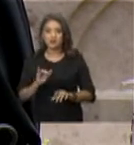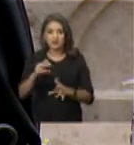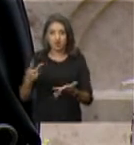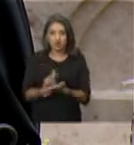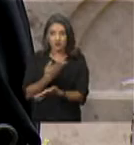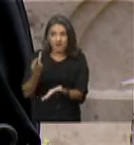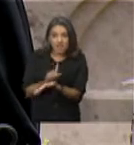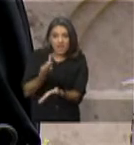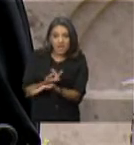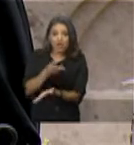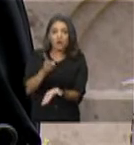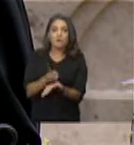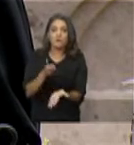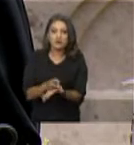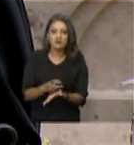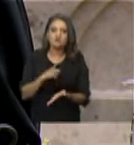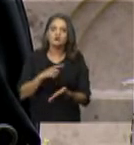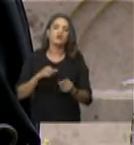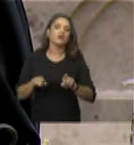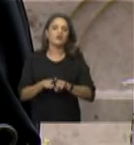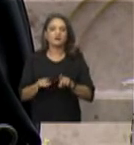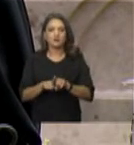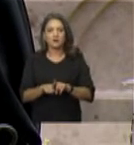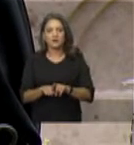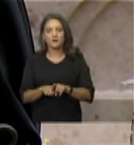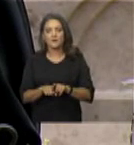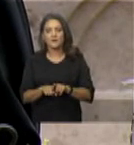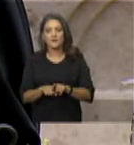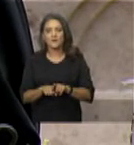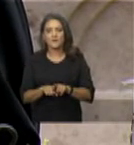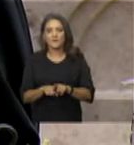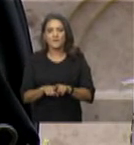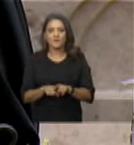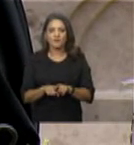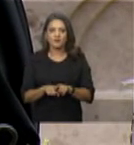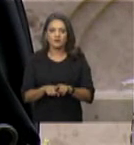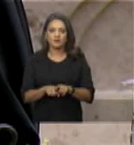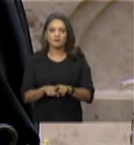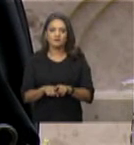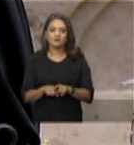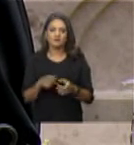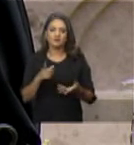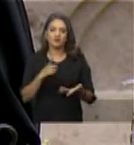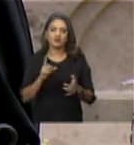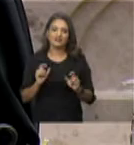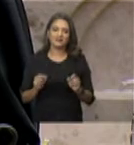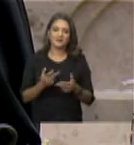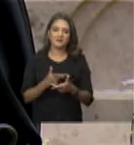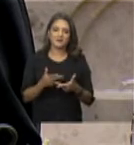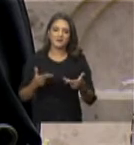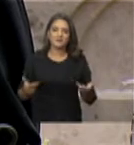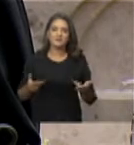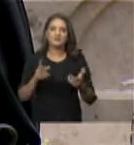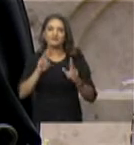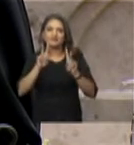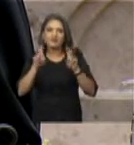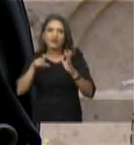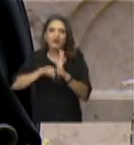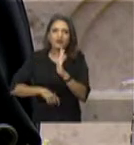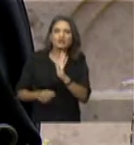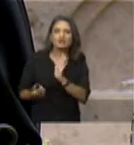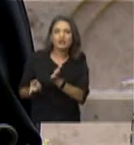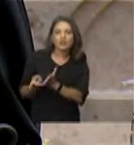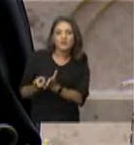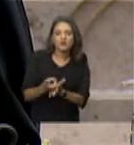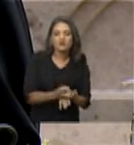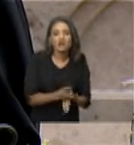de regra corresponde ao próprio erro material consoante dessas nessa época as questões tributárias muitas